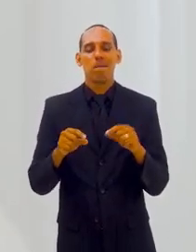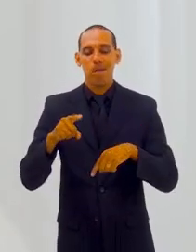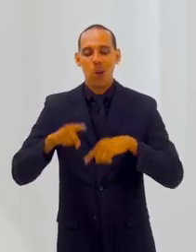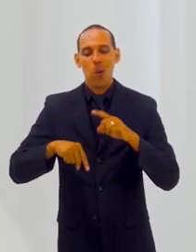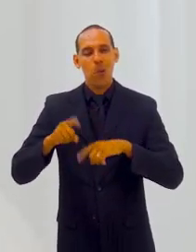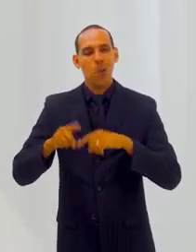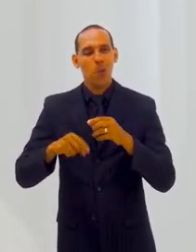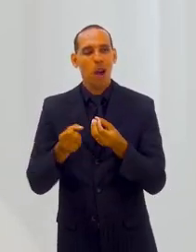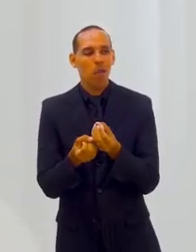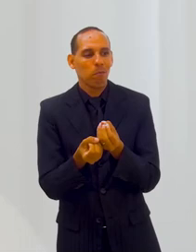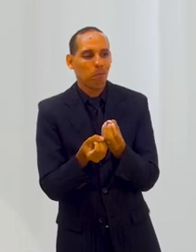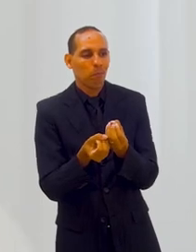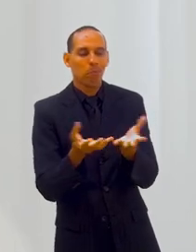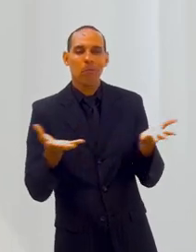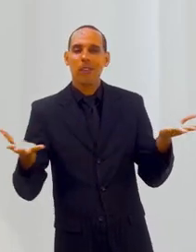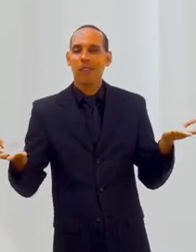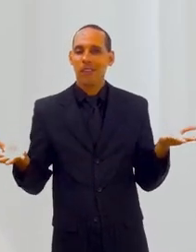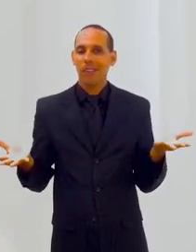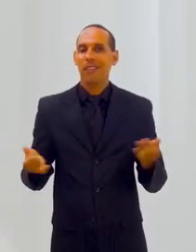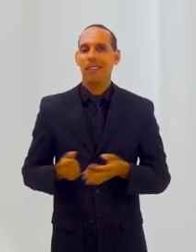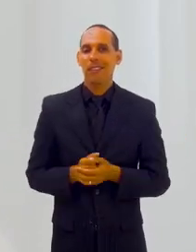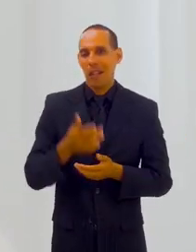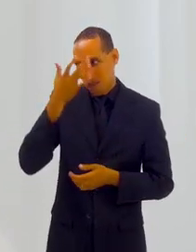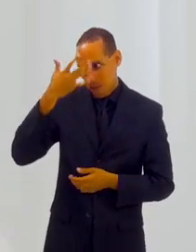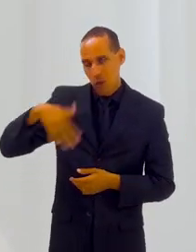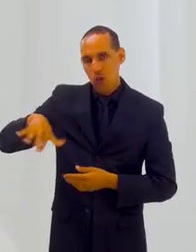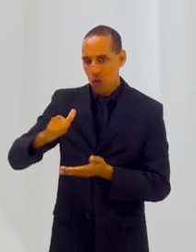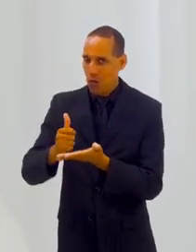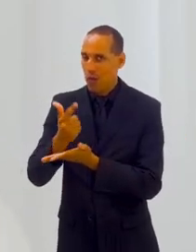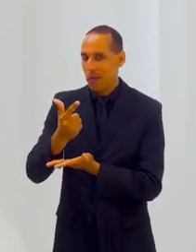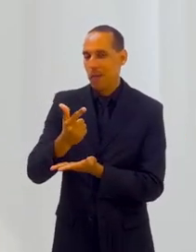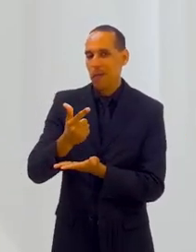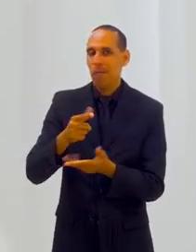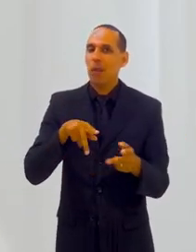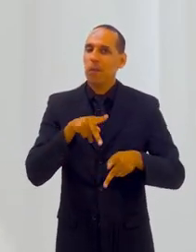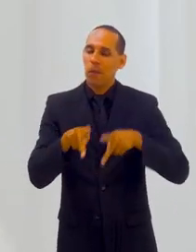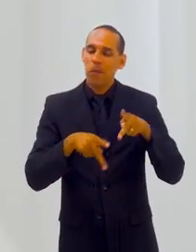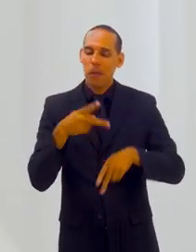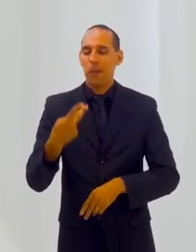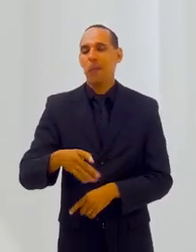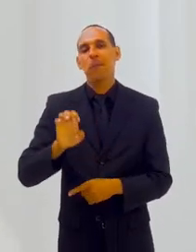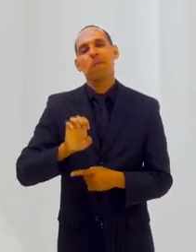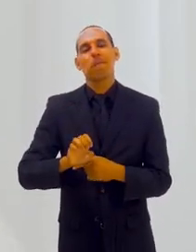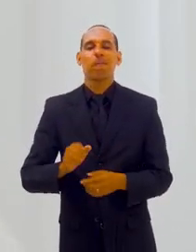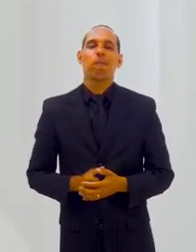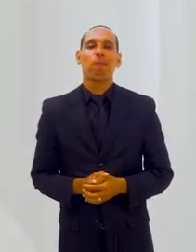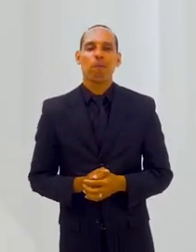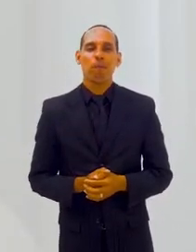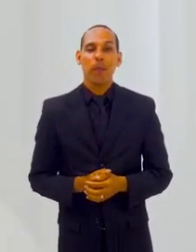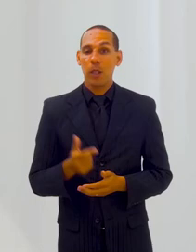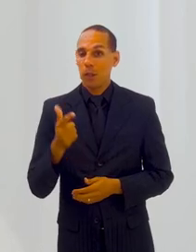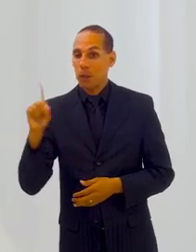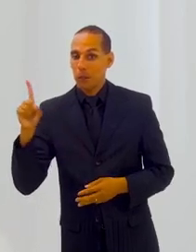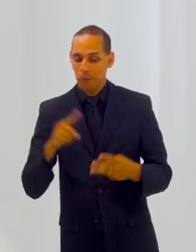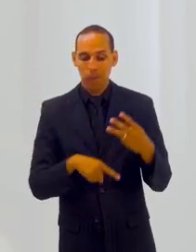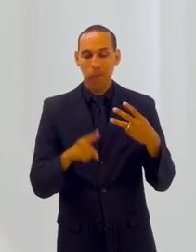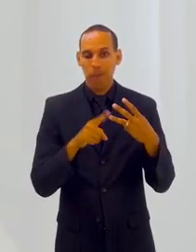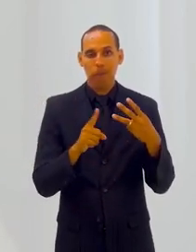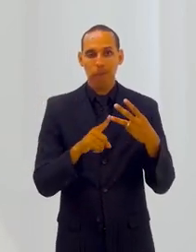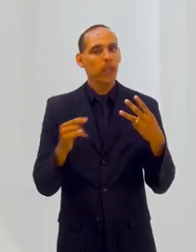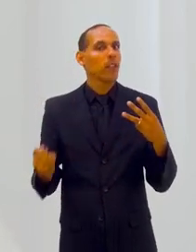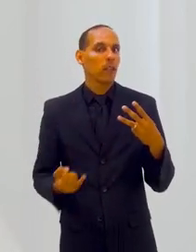são distribuídos aos consumidores, à população do Estado. Um outro ponto